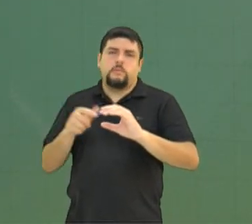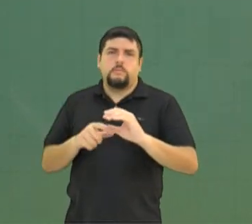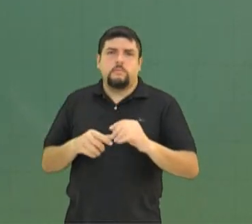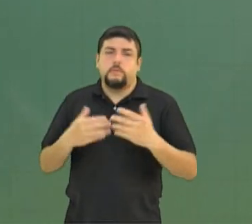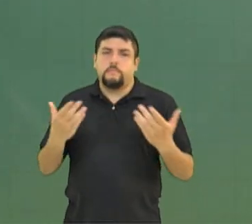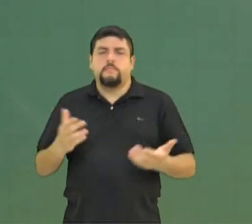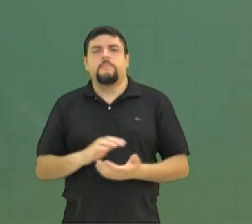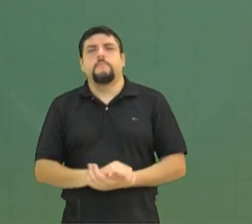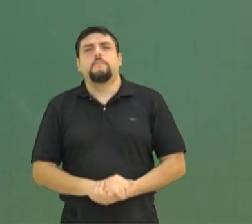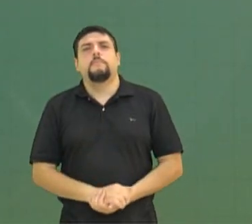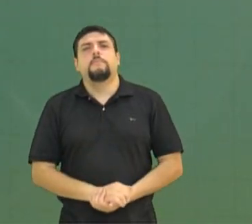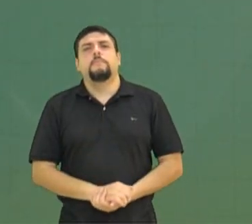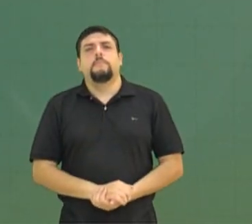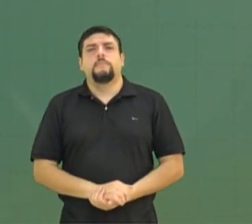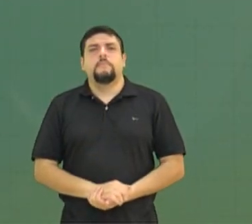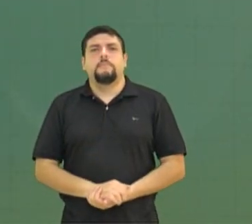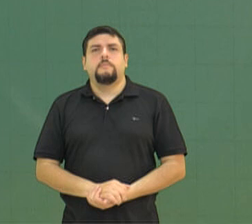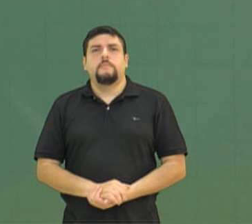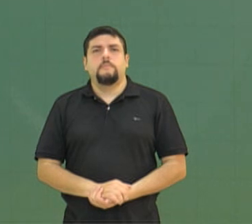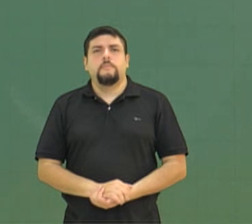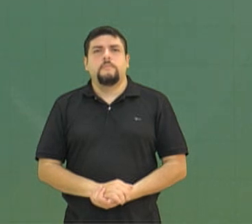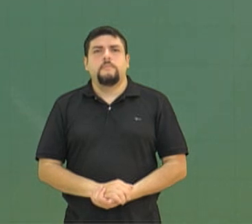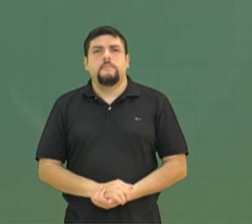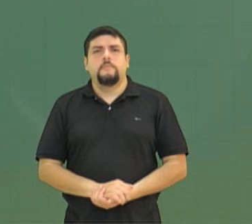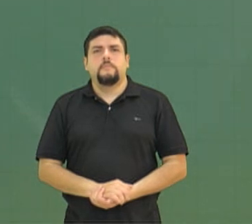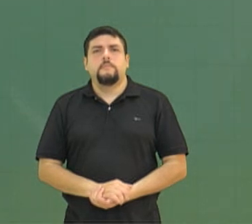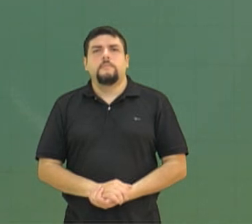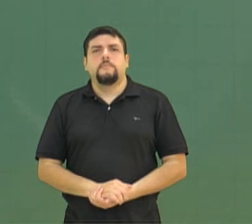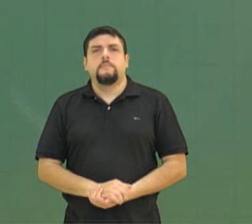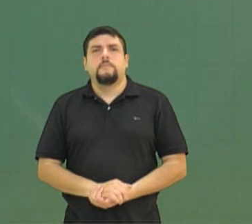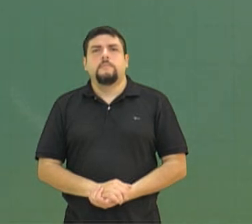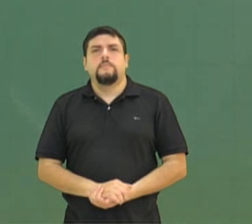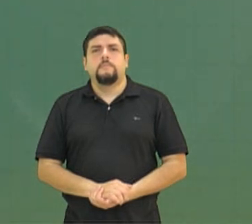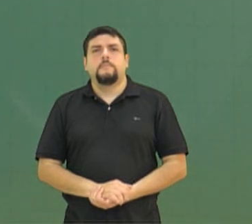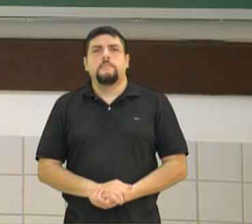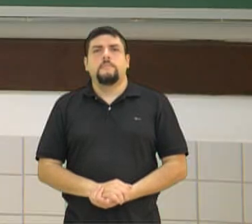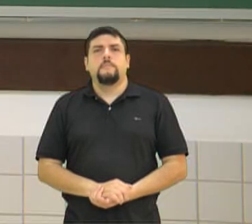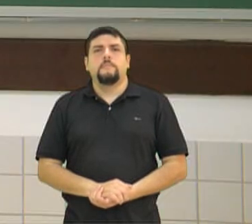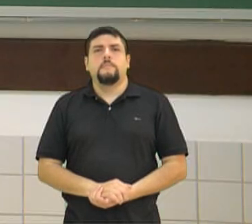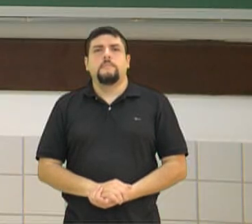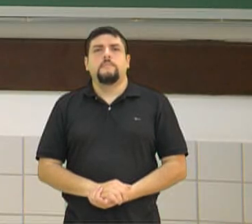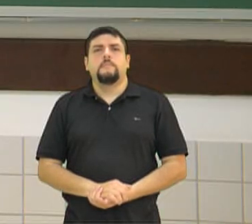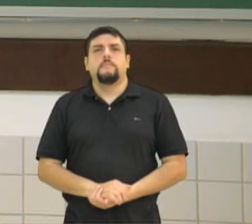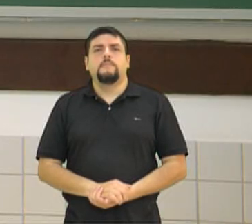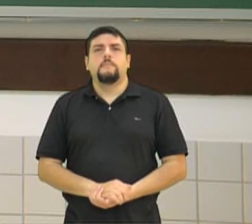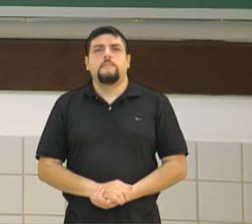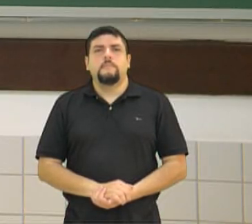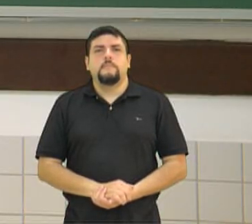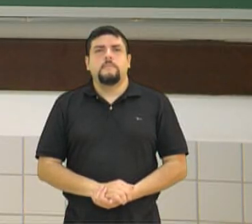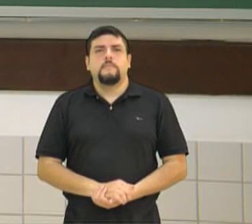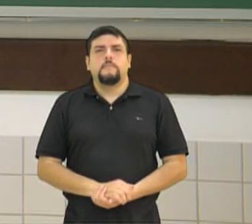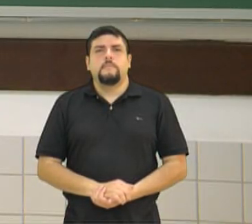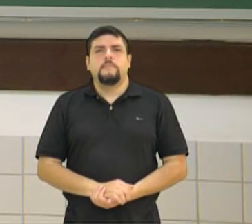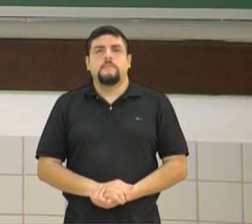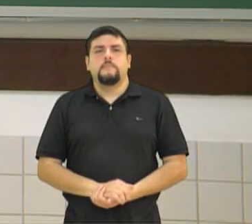hidrogênios, esse se liga a 3, assim como esse e esse também se ligam a 3 hidrogênios. E para fechar, senhoras